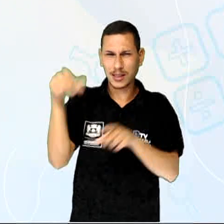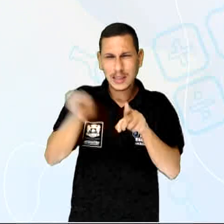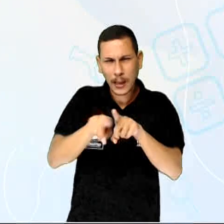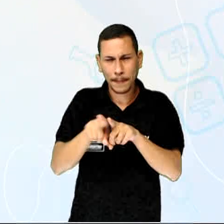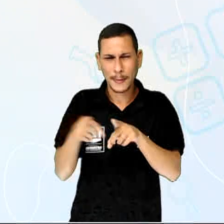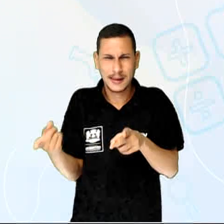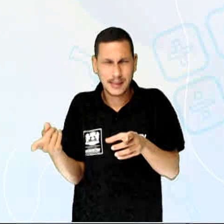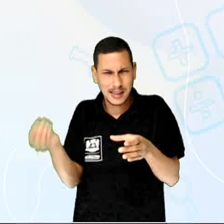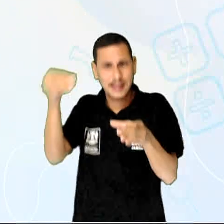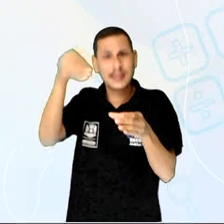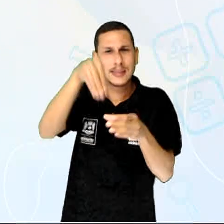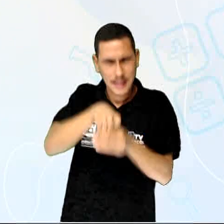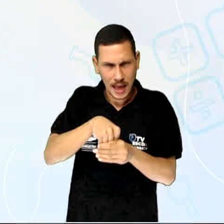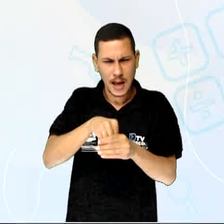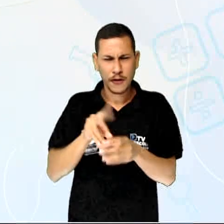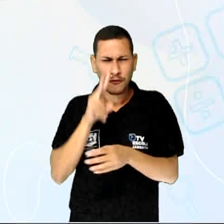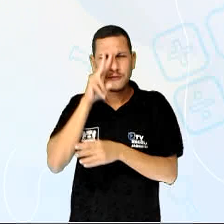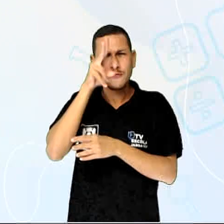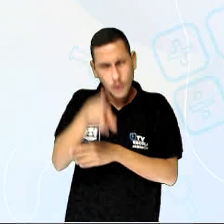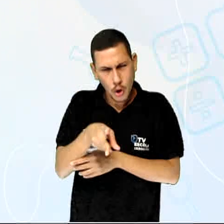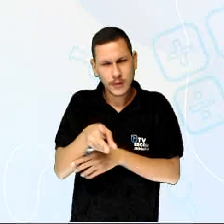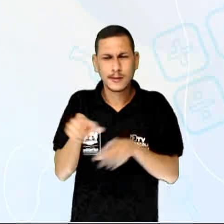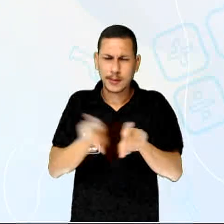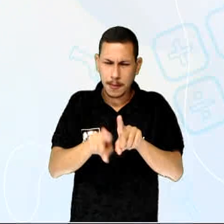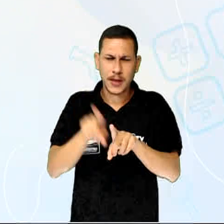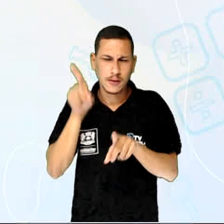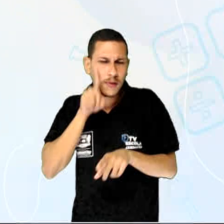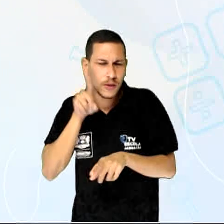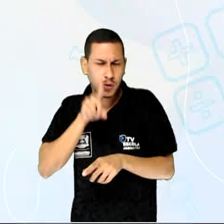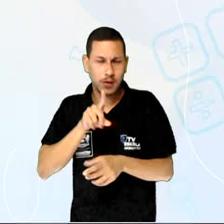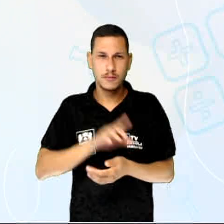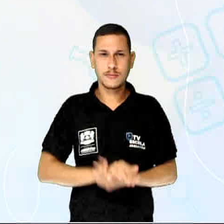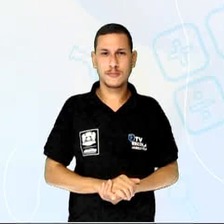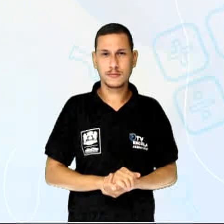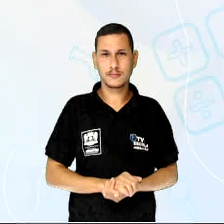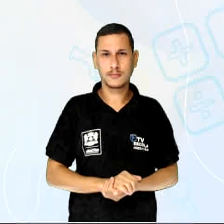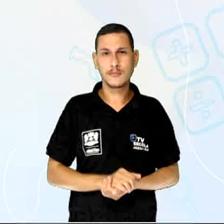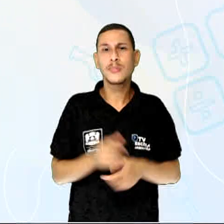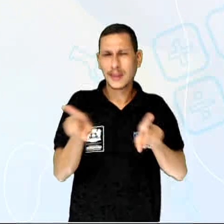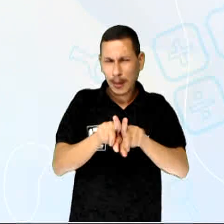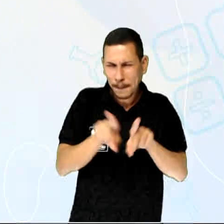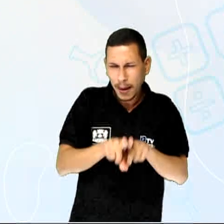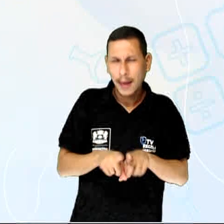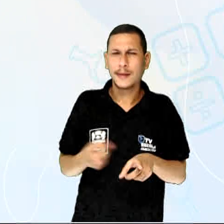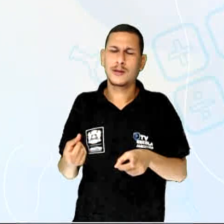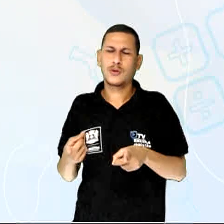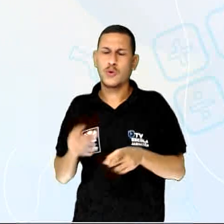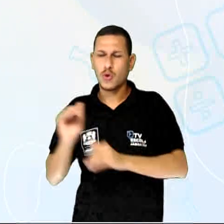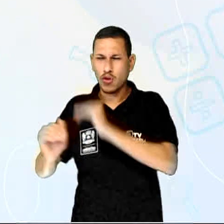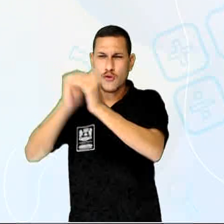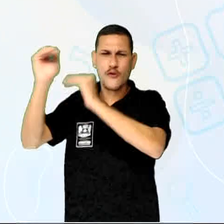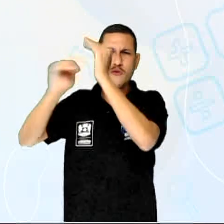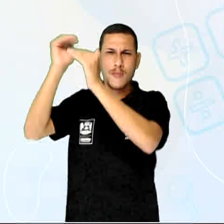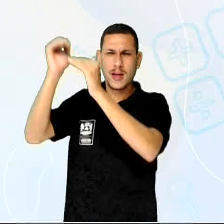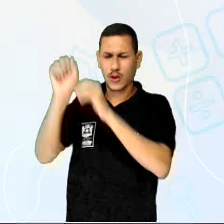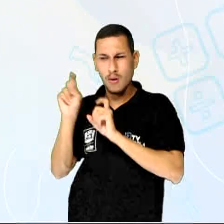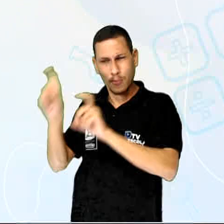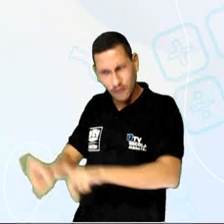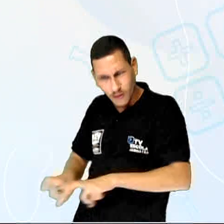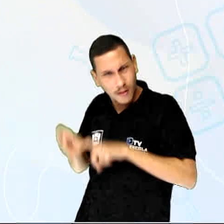uma grande força ao país. A gente vai ter a questão agroextrativista, né? Um país também que